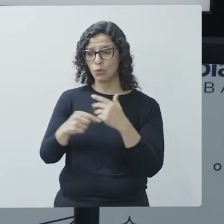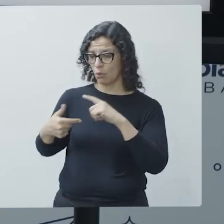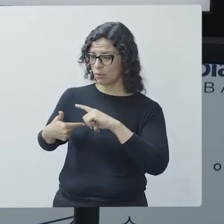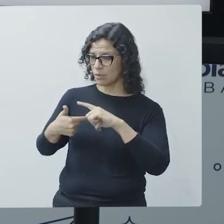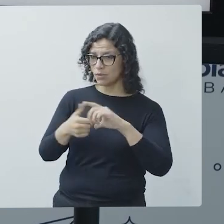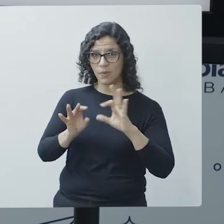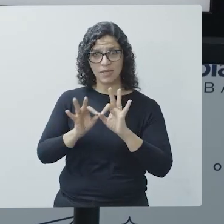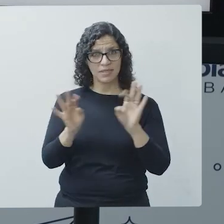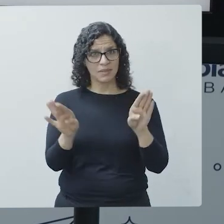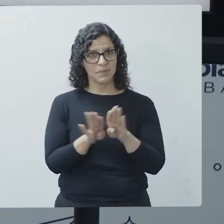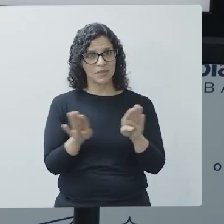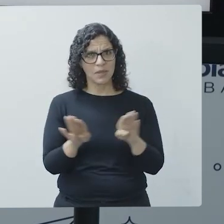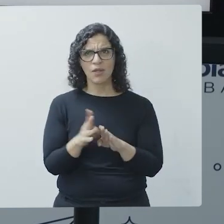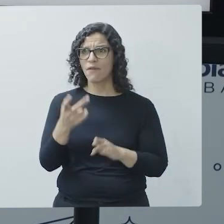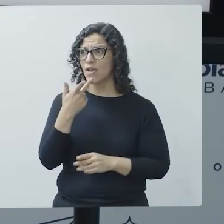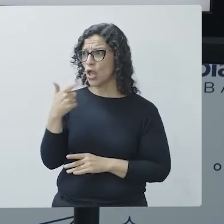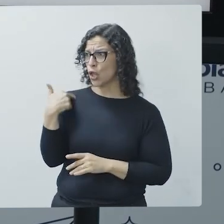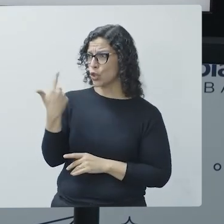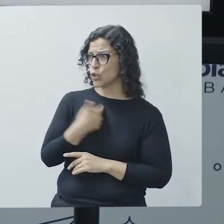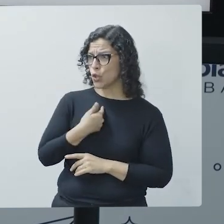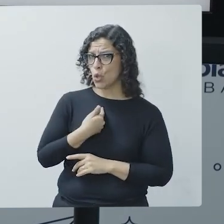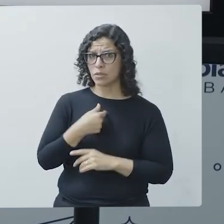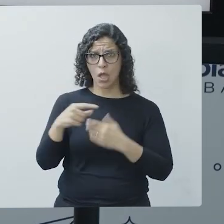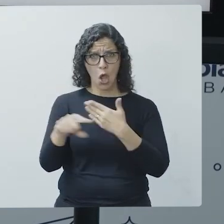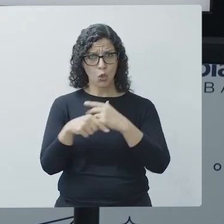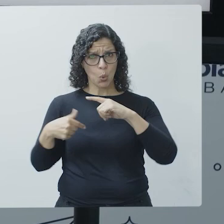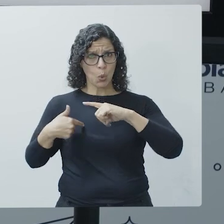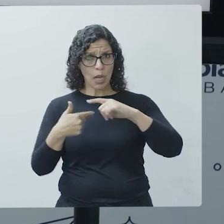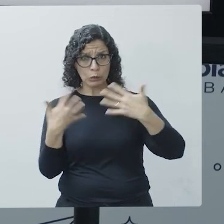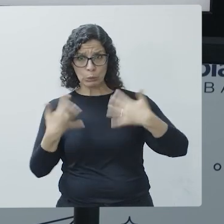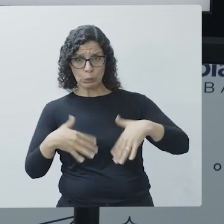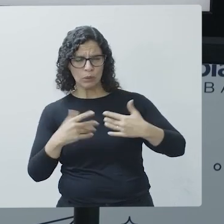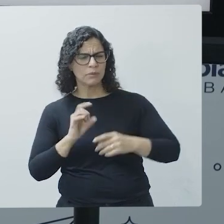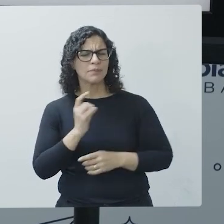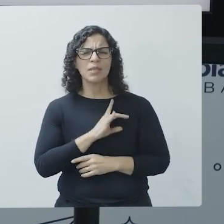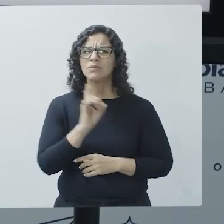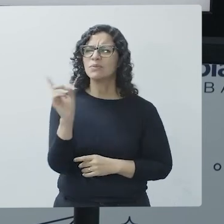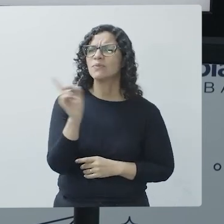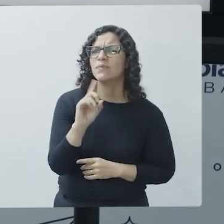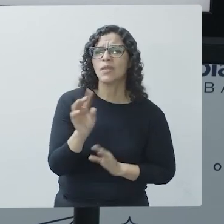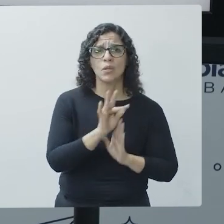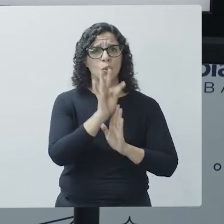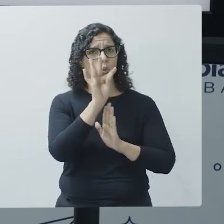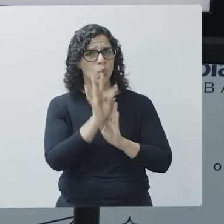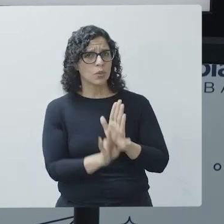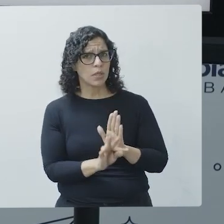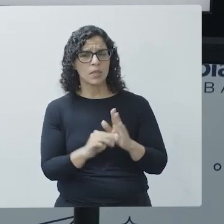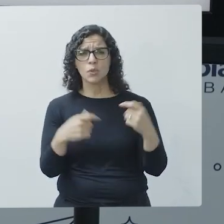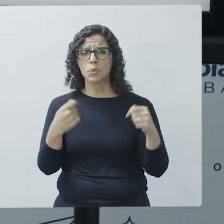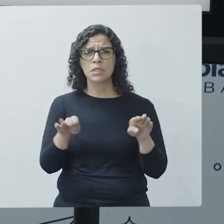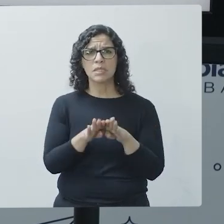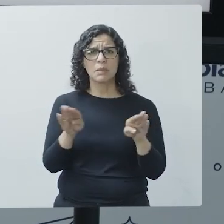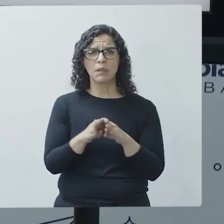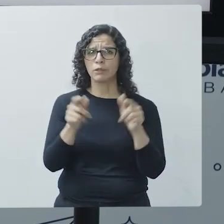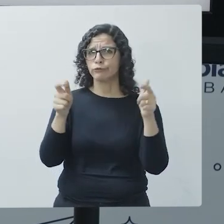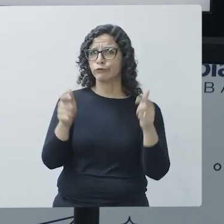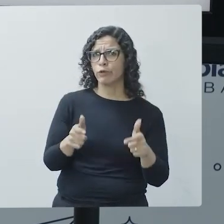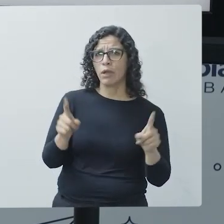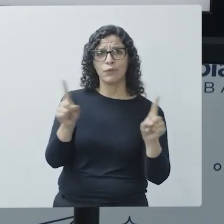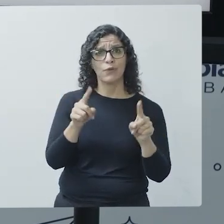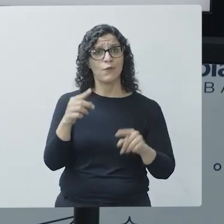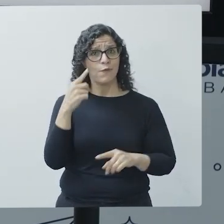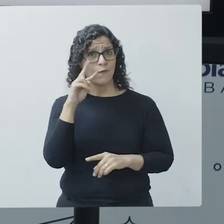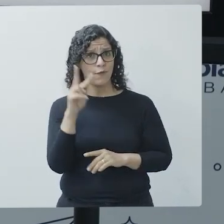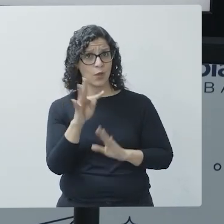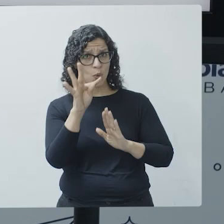clássico? Né? Quando a gente diz, ai, vou ler um autor clássico, não precisam ter medo. O texto não precisa ser chato. Viram que